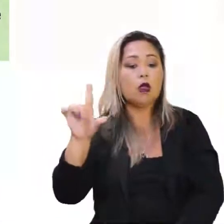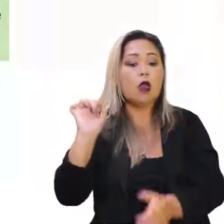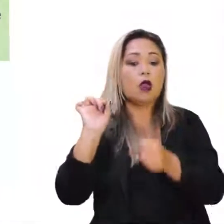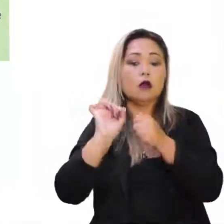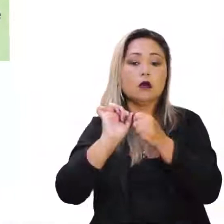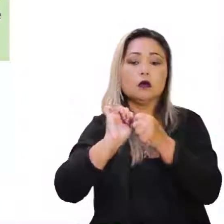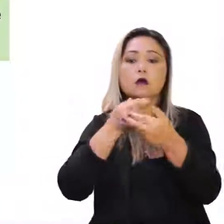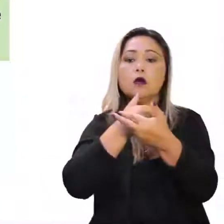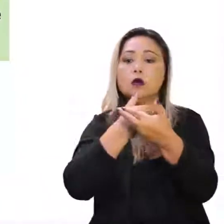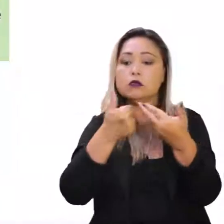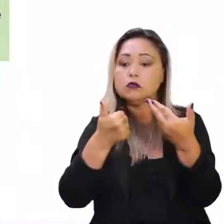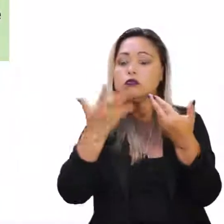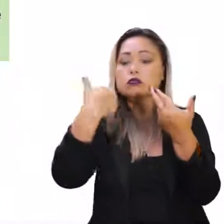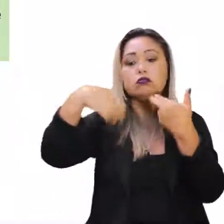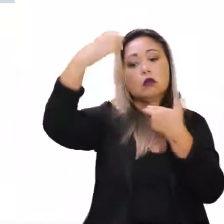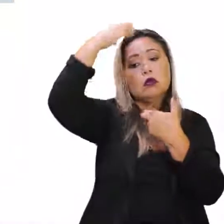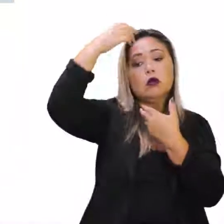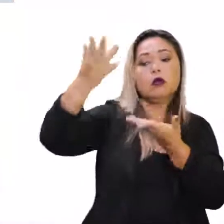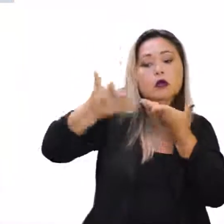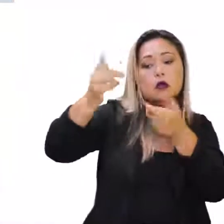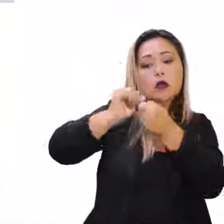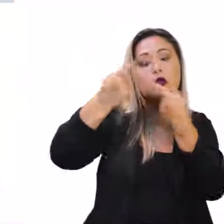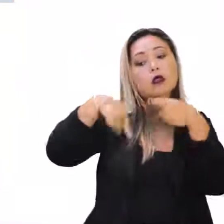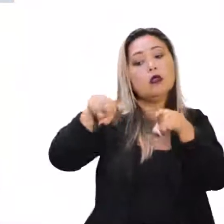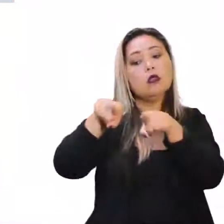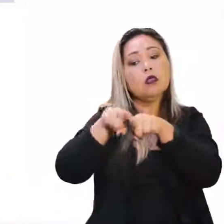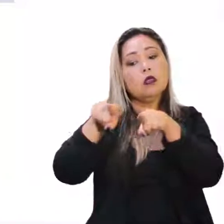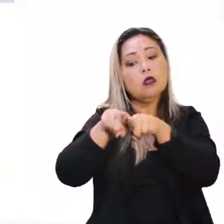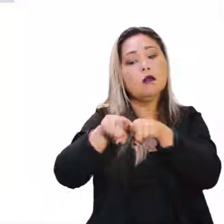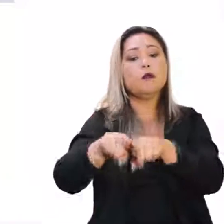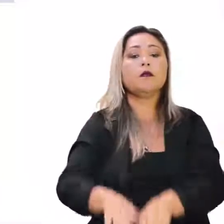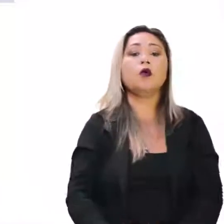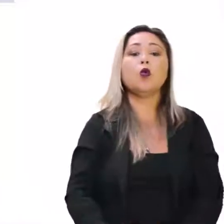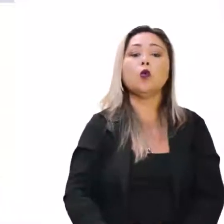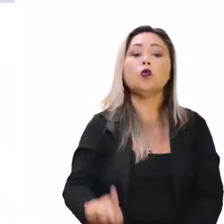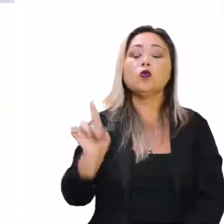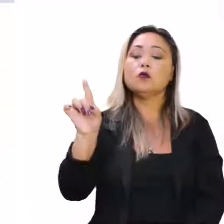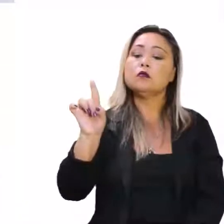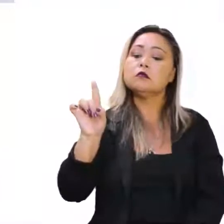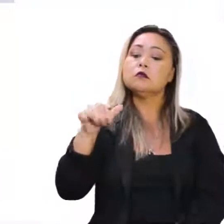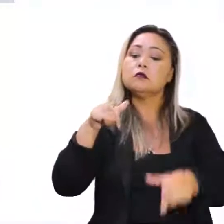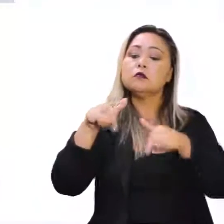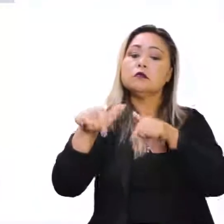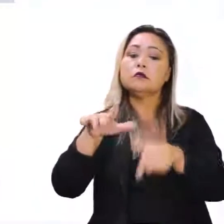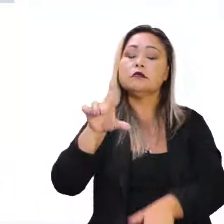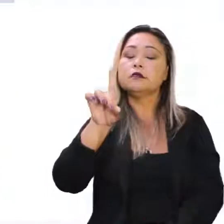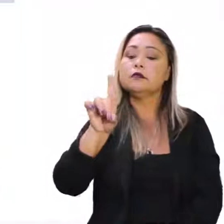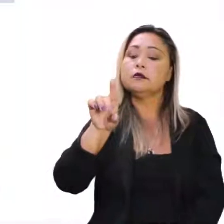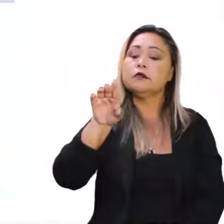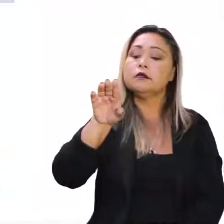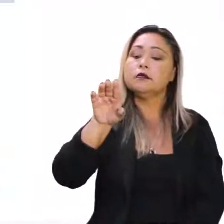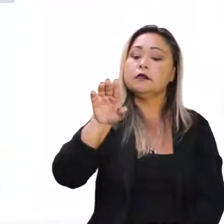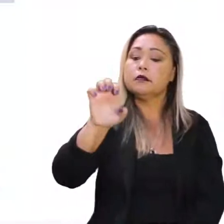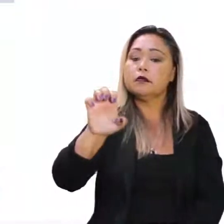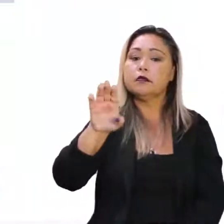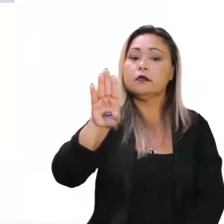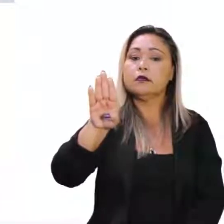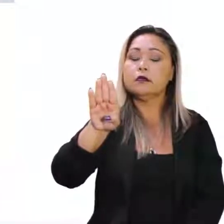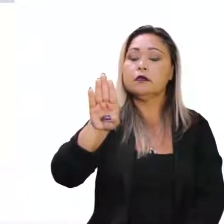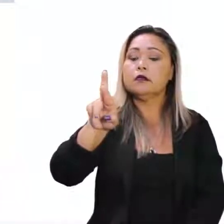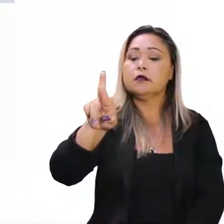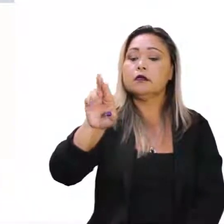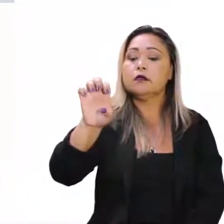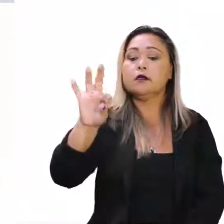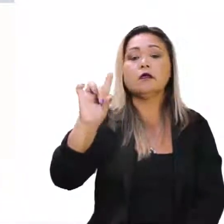cerimônias de aclamação e coroação também. Vamos ver um pouquinho sobre o trabalho de Debré? Ele retratou